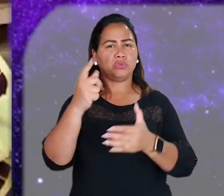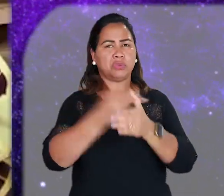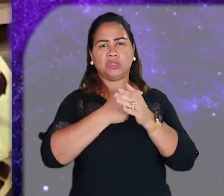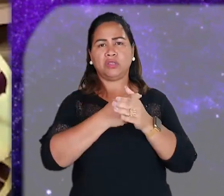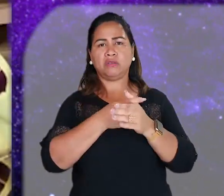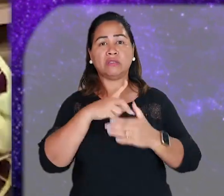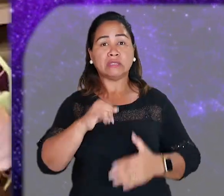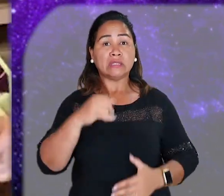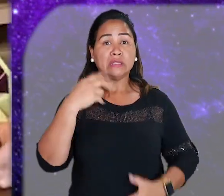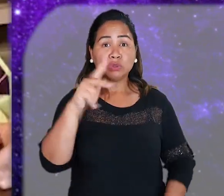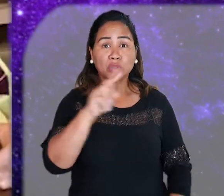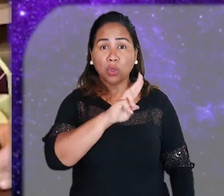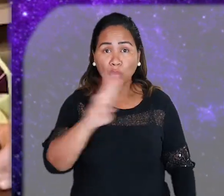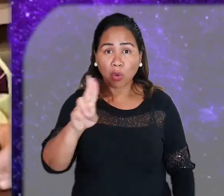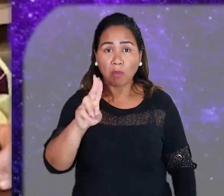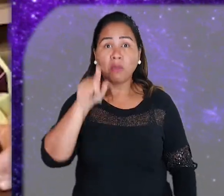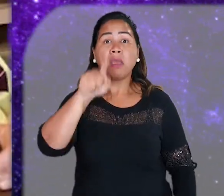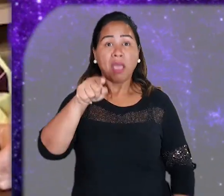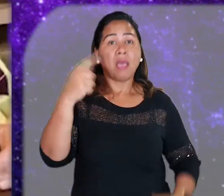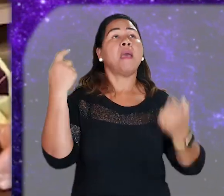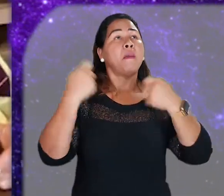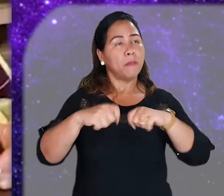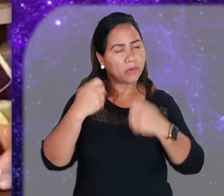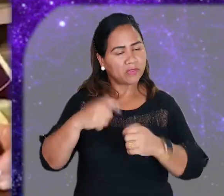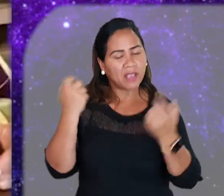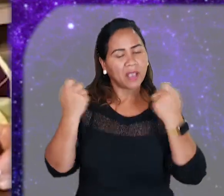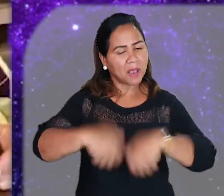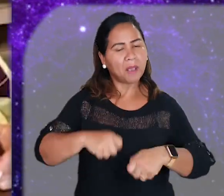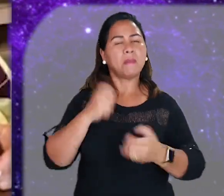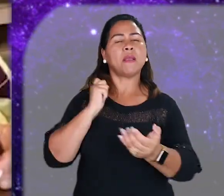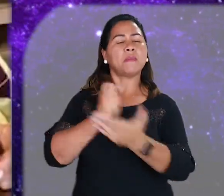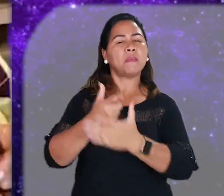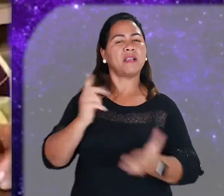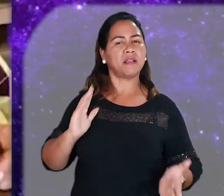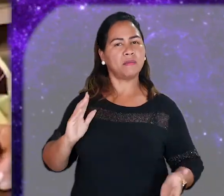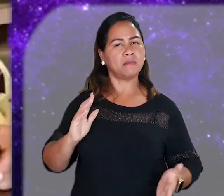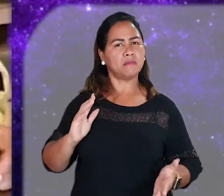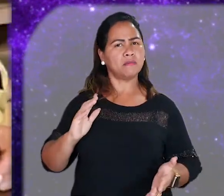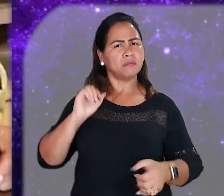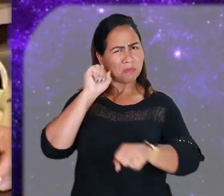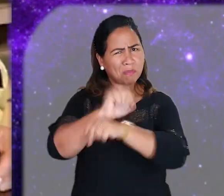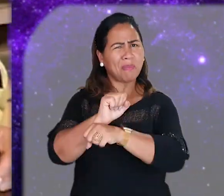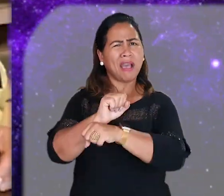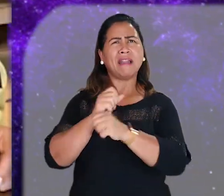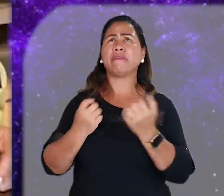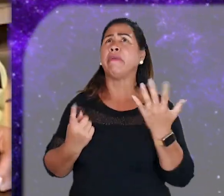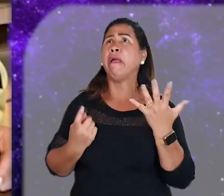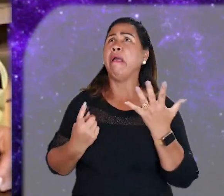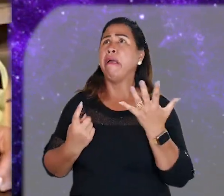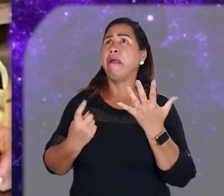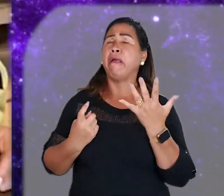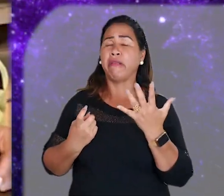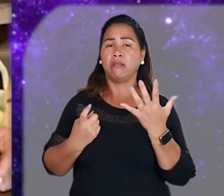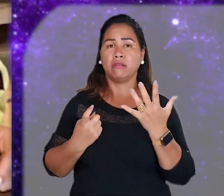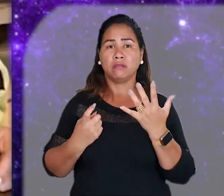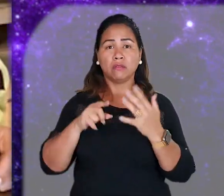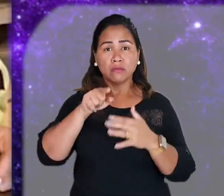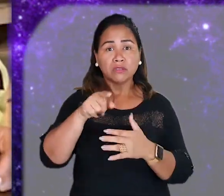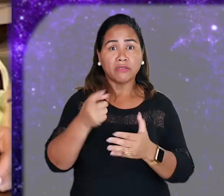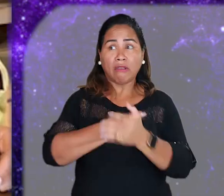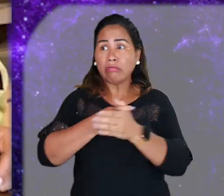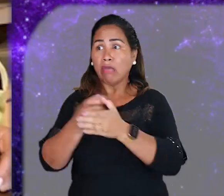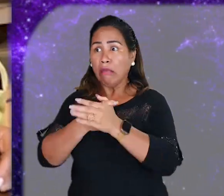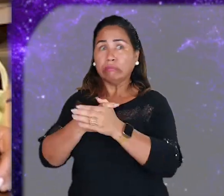quanto seja a tua dívida está na tua vida se está no teu nome você dá conta de pagar Deixa de ser vítima